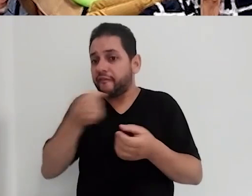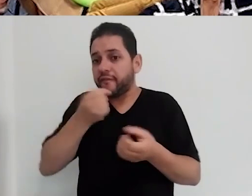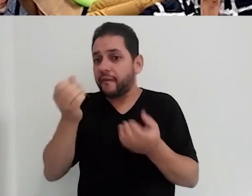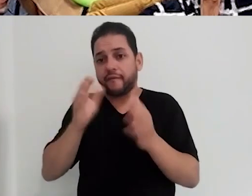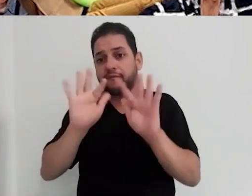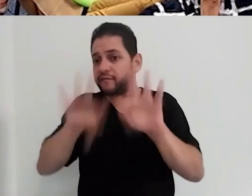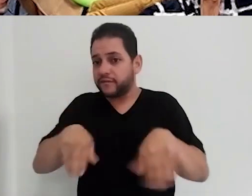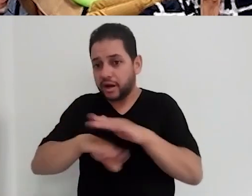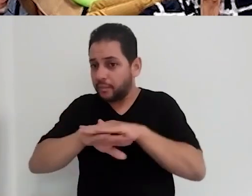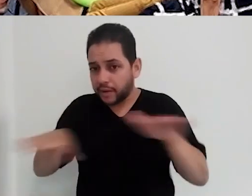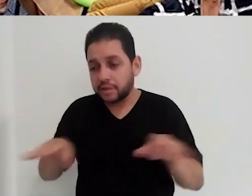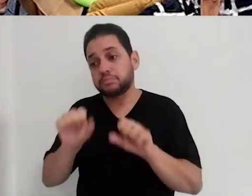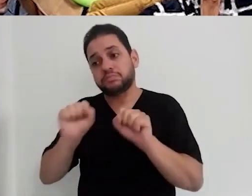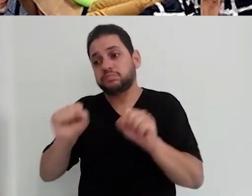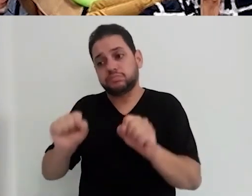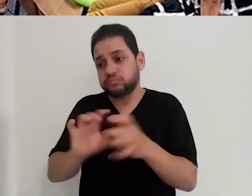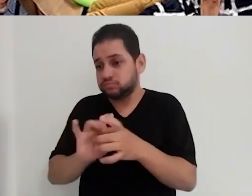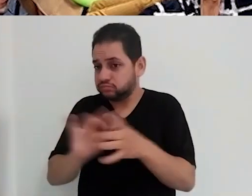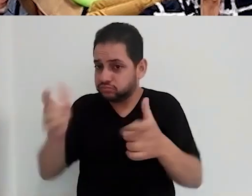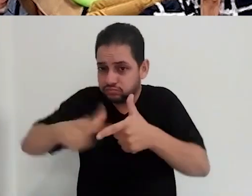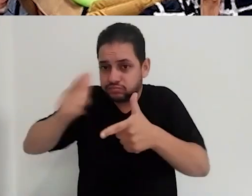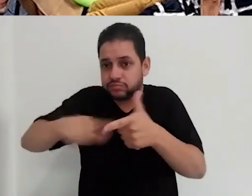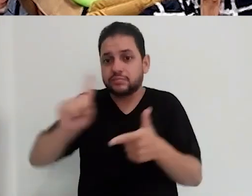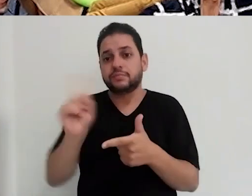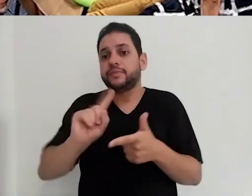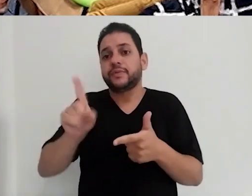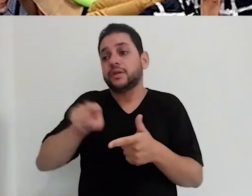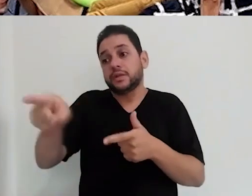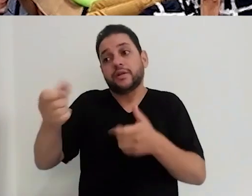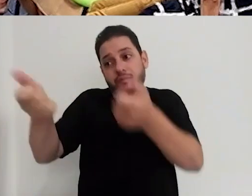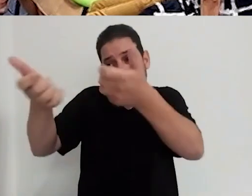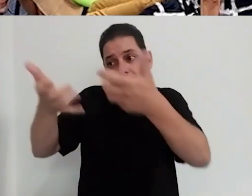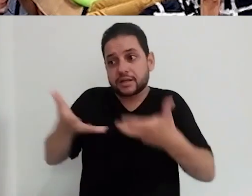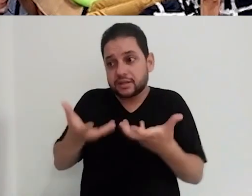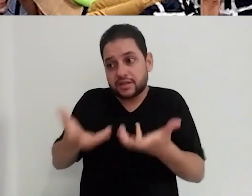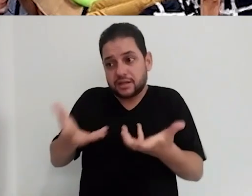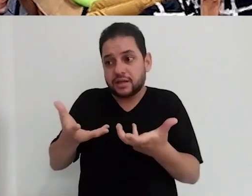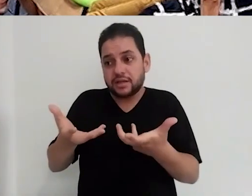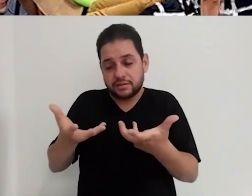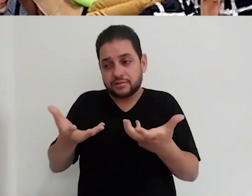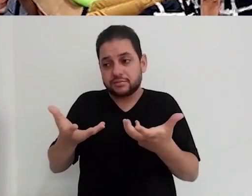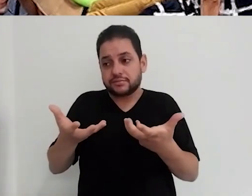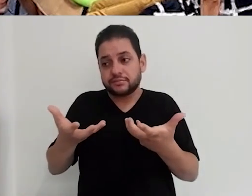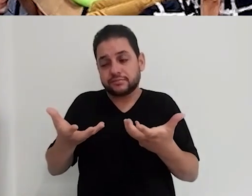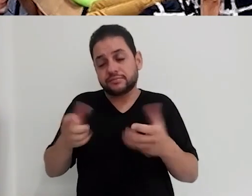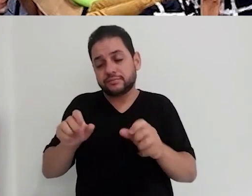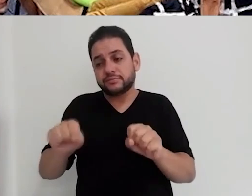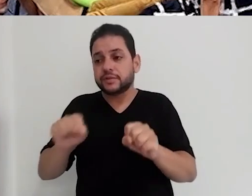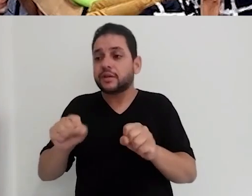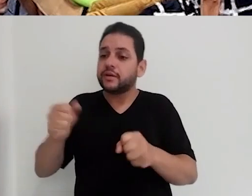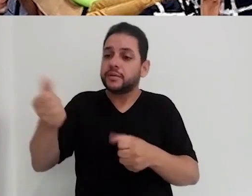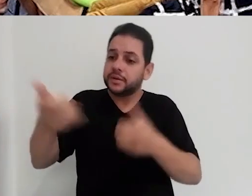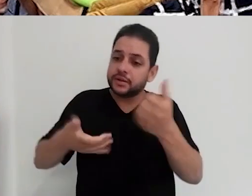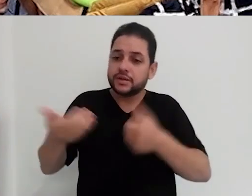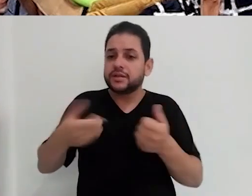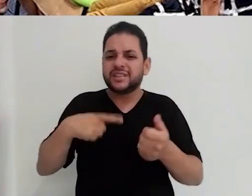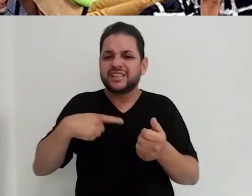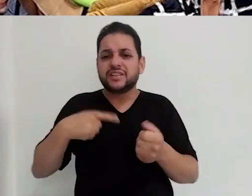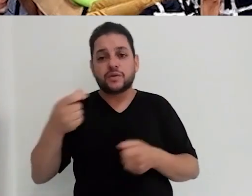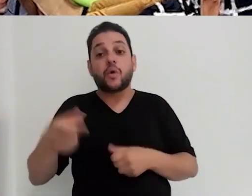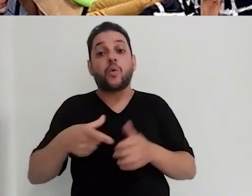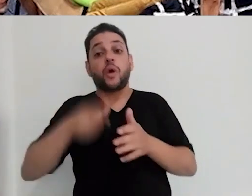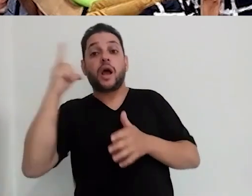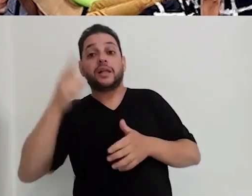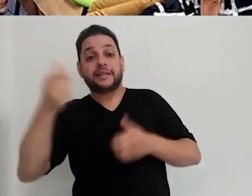não tem problema nenhum, você só diz o que você quiser, se você quiser dizer para a gente para cortar alguma coisa que você disse, não tem problema